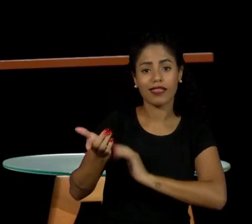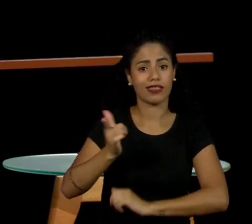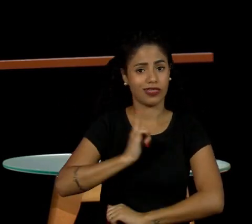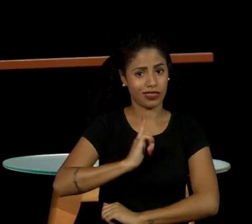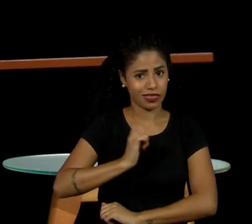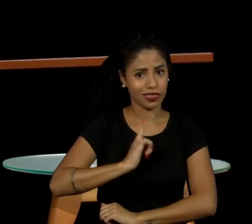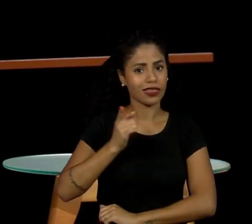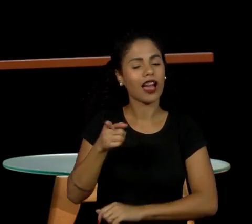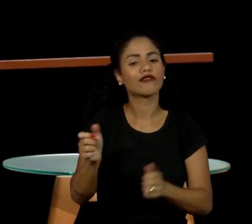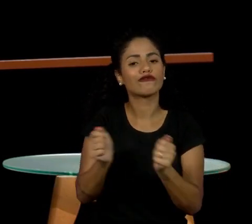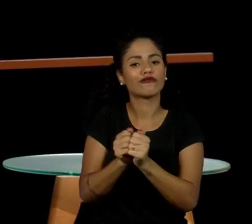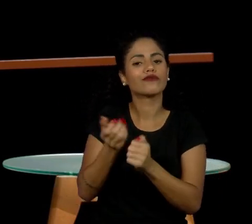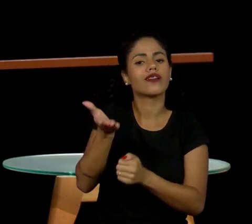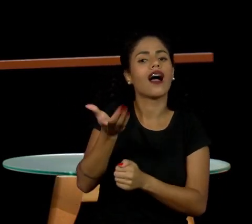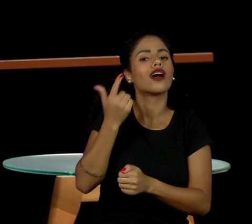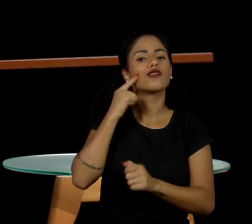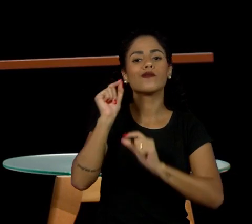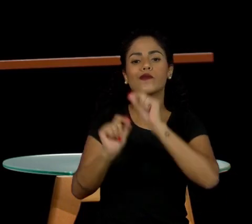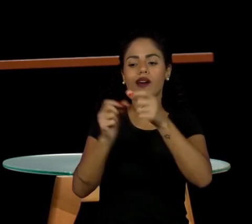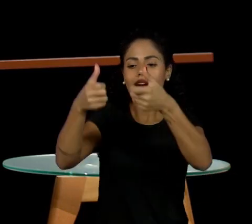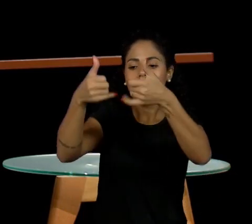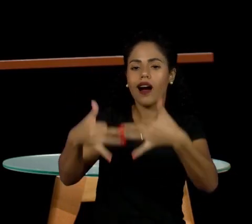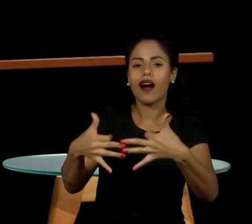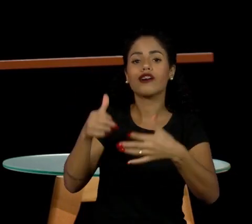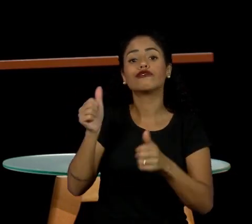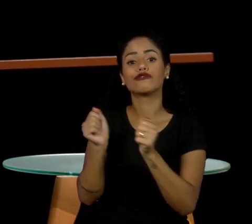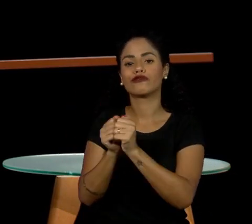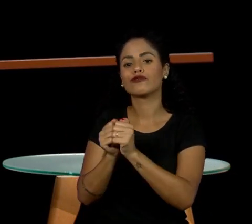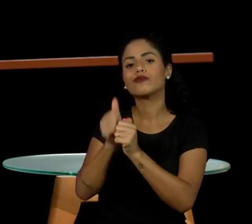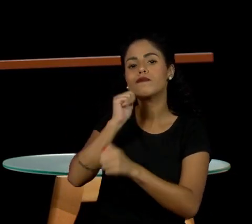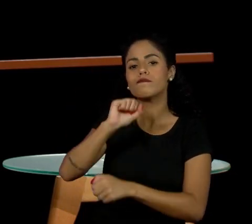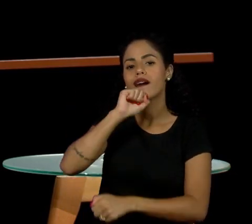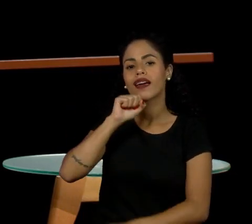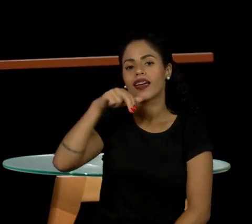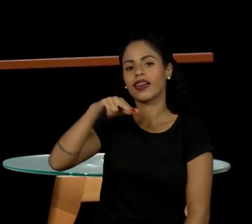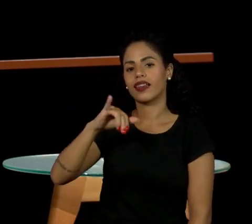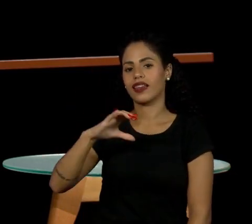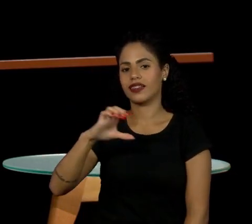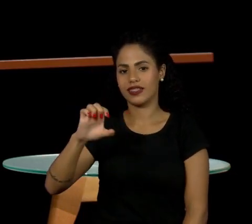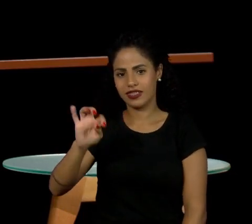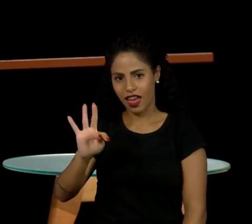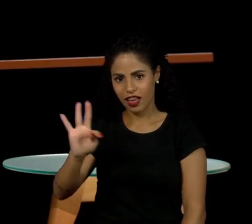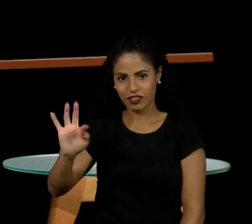Pablo Picasso, que ela e a sua mãe Nissete Bruno interpretaram em